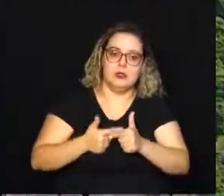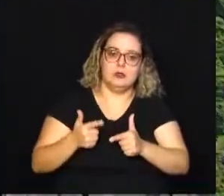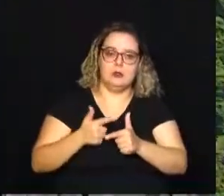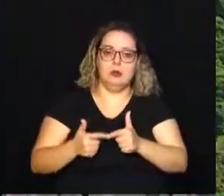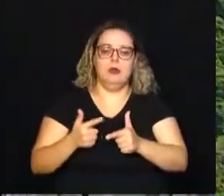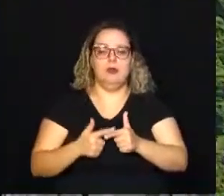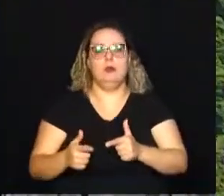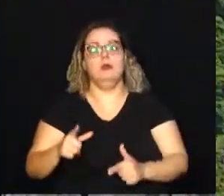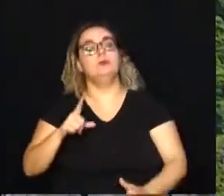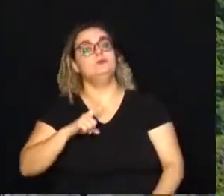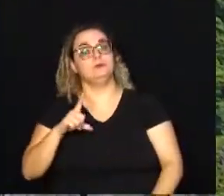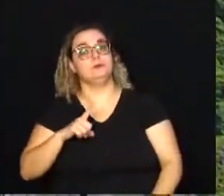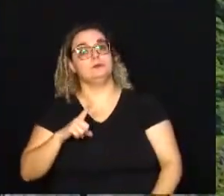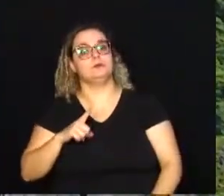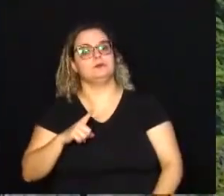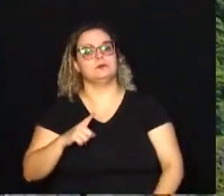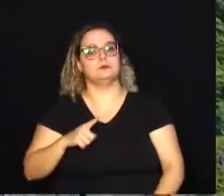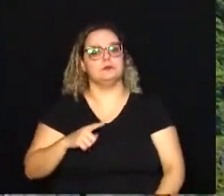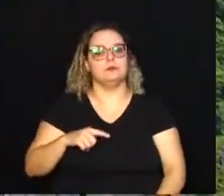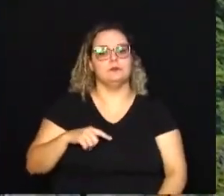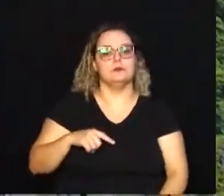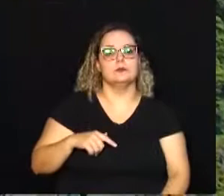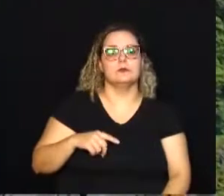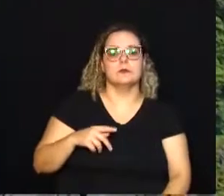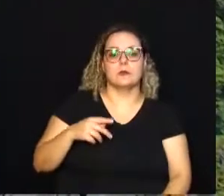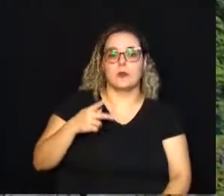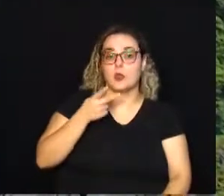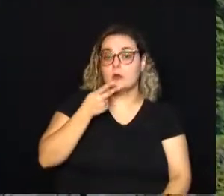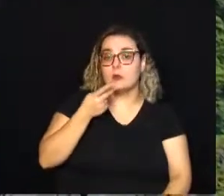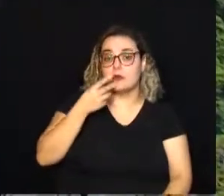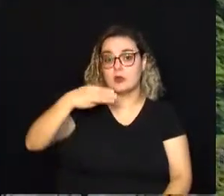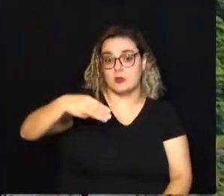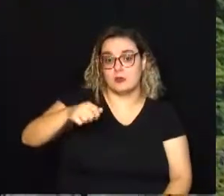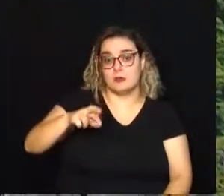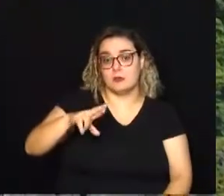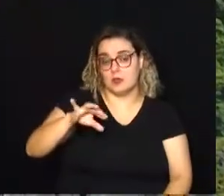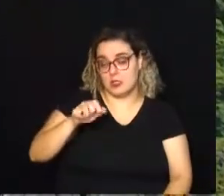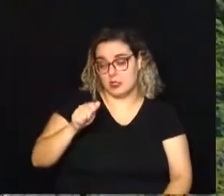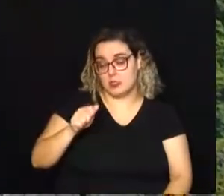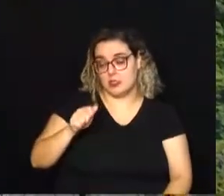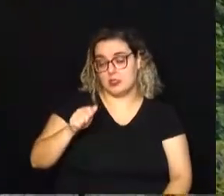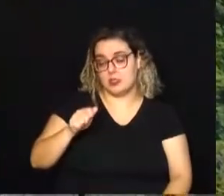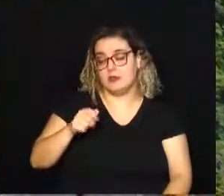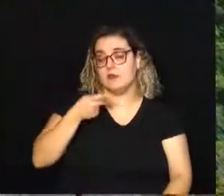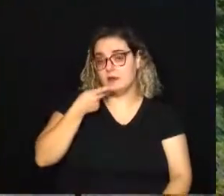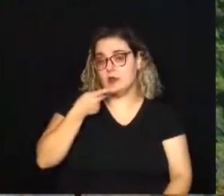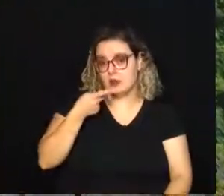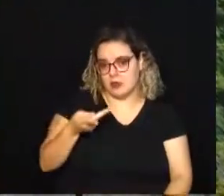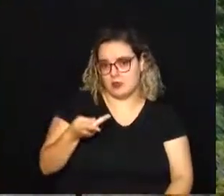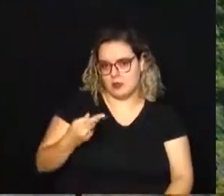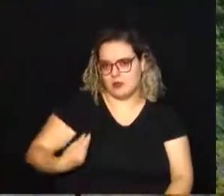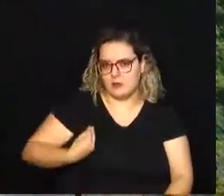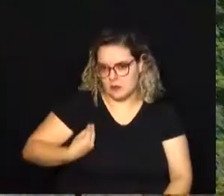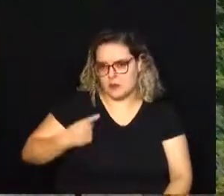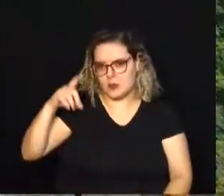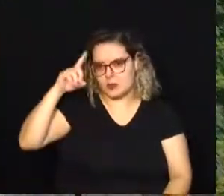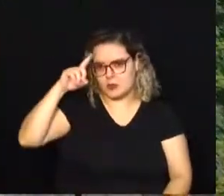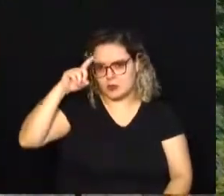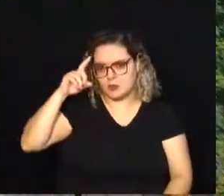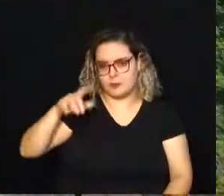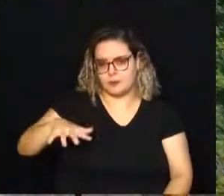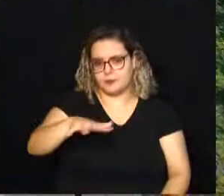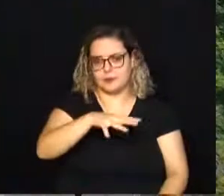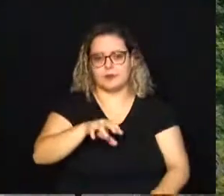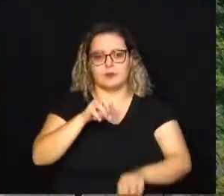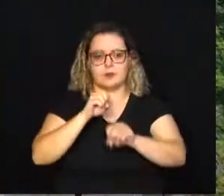teve um ponto que a professora fala, né? Maria Tereza fala, e que a gente vive isso muito no cotidiano. Na educação,